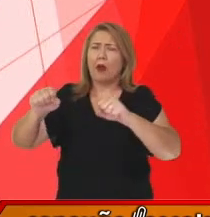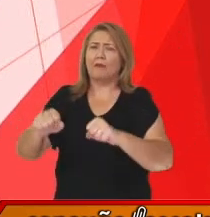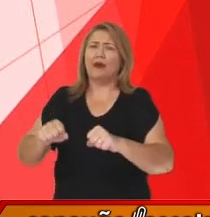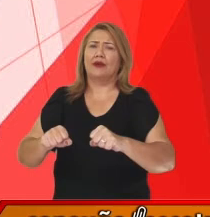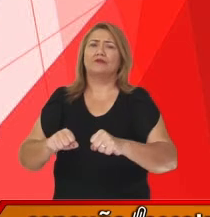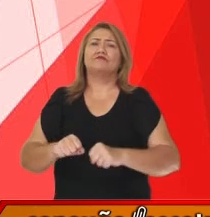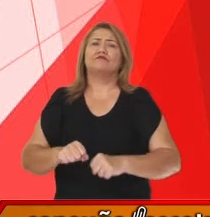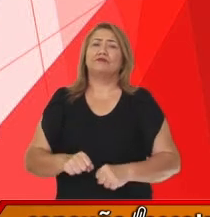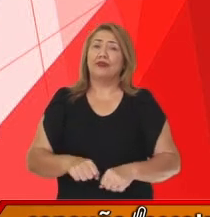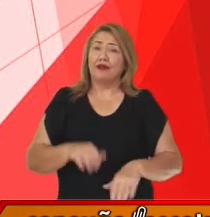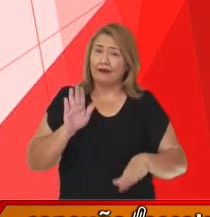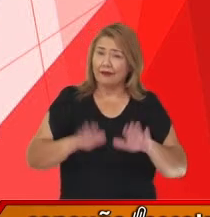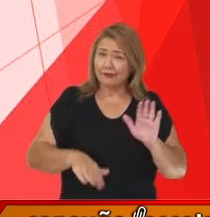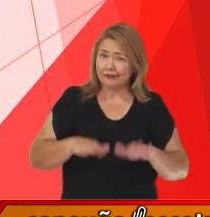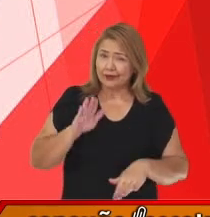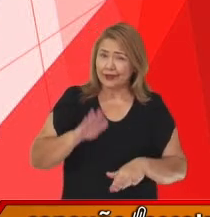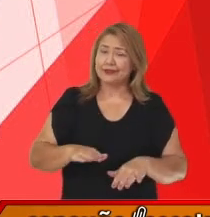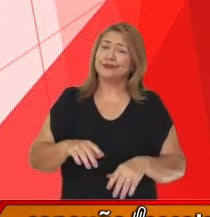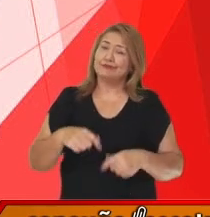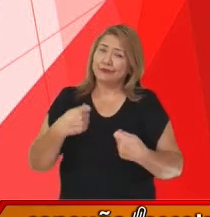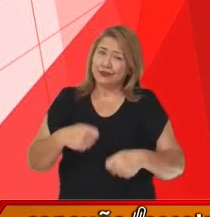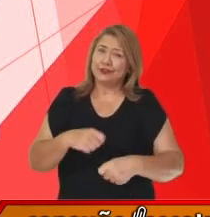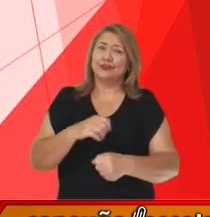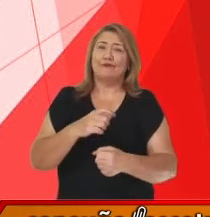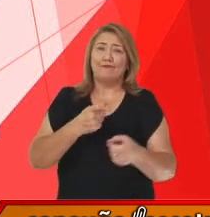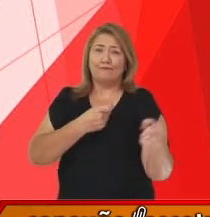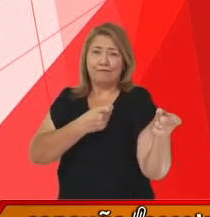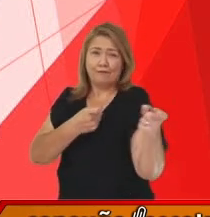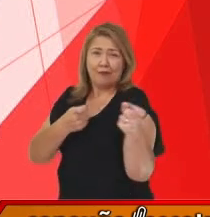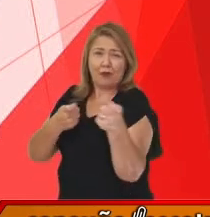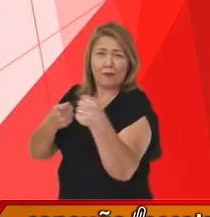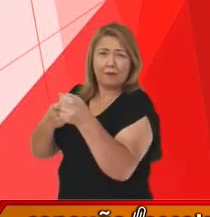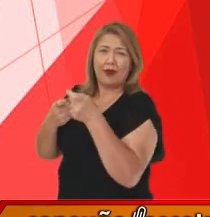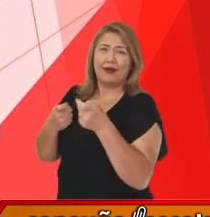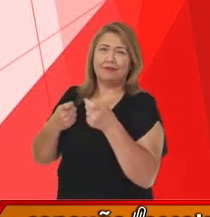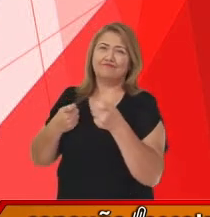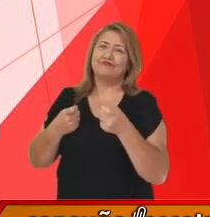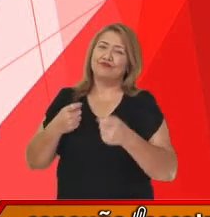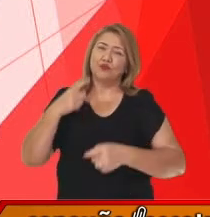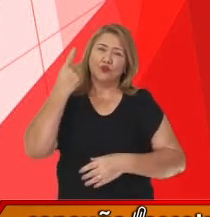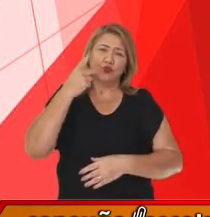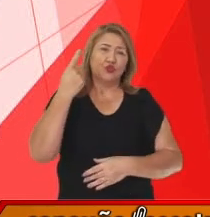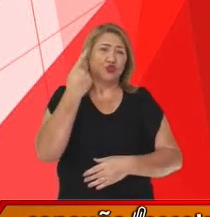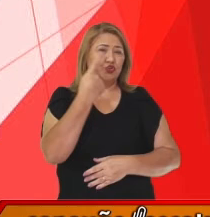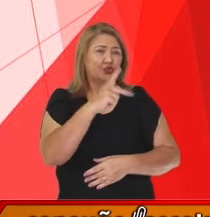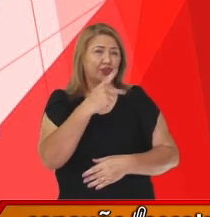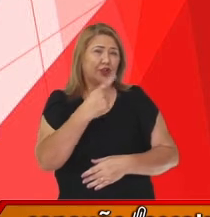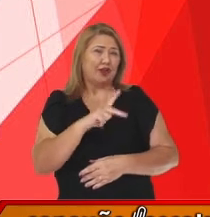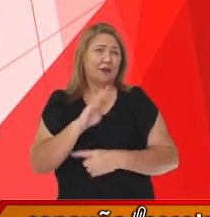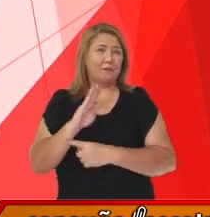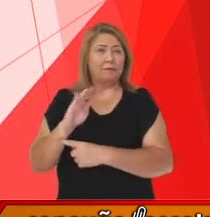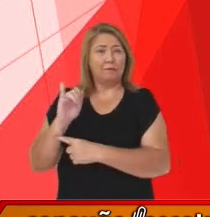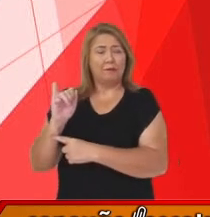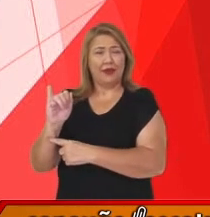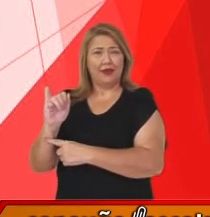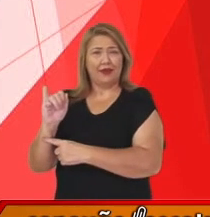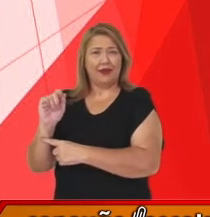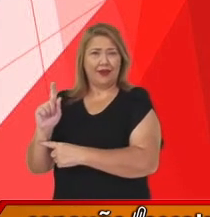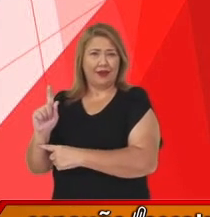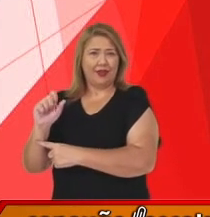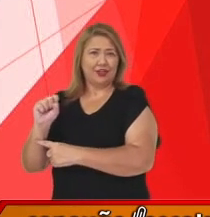muitas vezes essa conquista é na base da força. Por isso, a política do Big Stick ou do grande